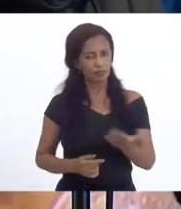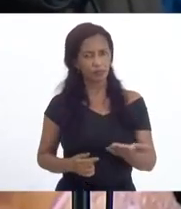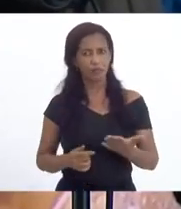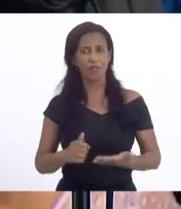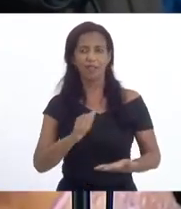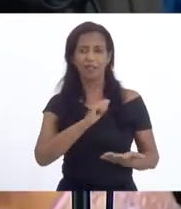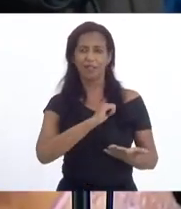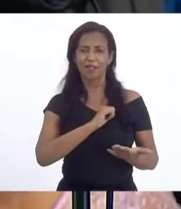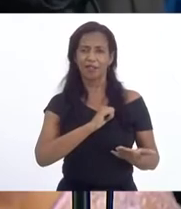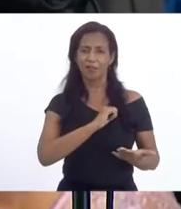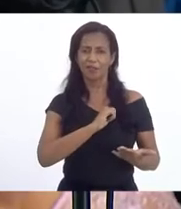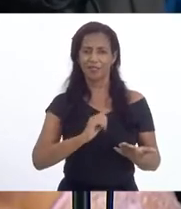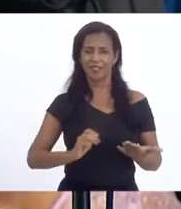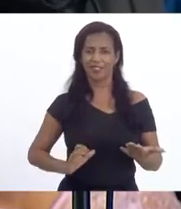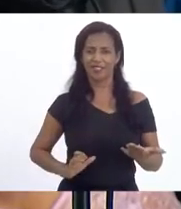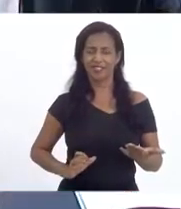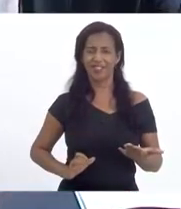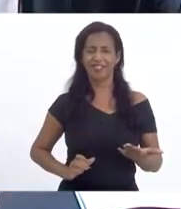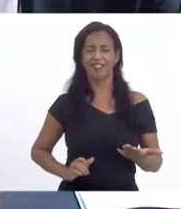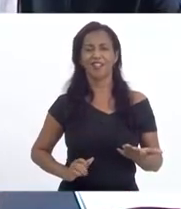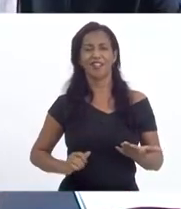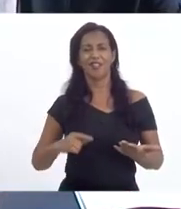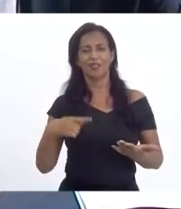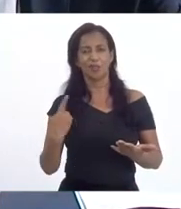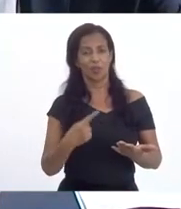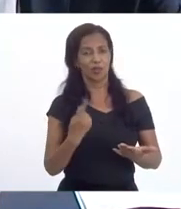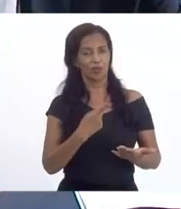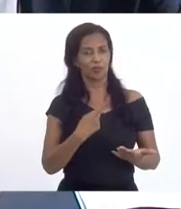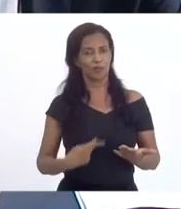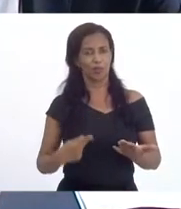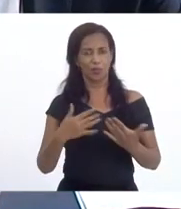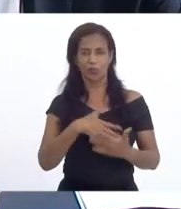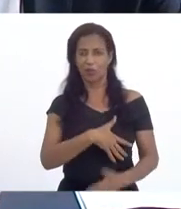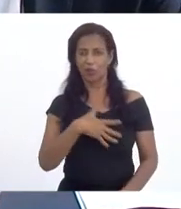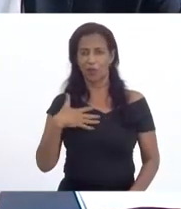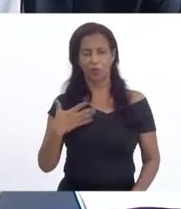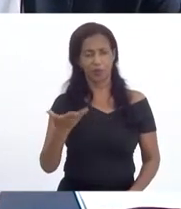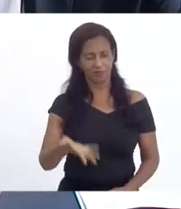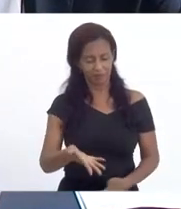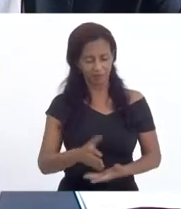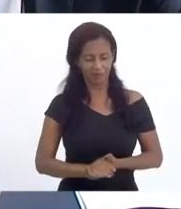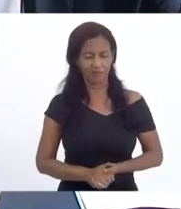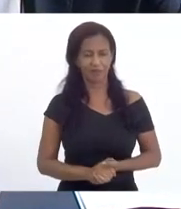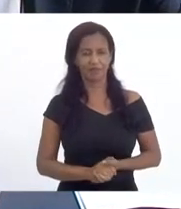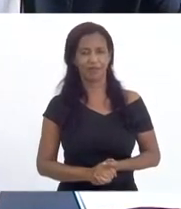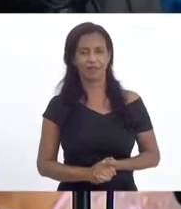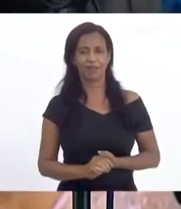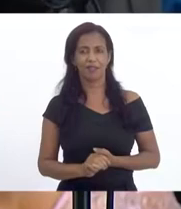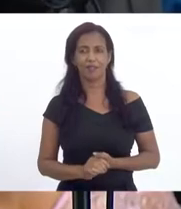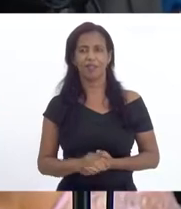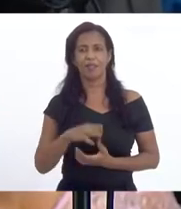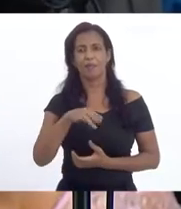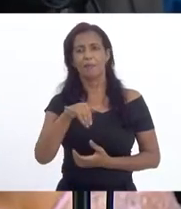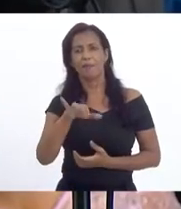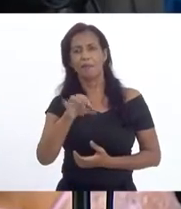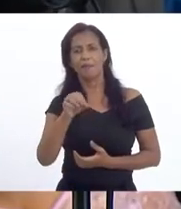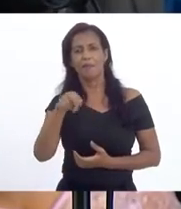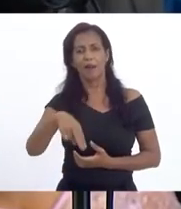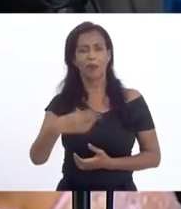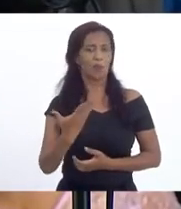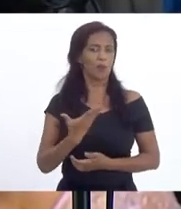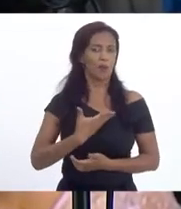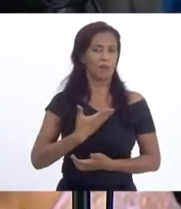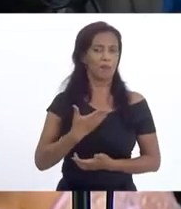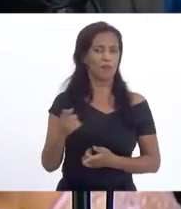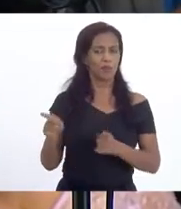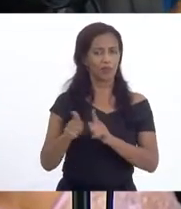André Siciliano, nosso presidente, e eu tenho a honra de estar aqui, e o Maicon, que é uma pessoa amiga minha lá de Bom